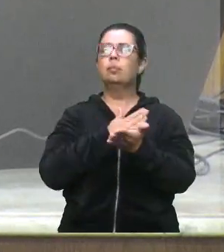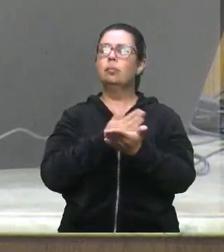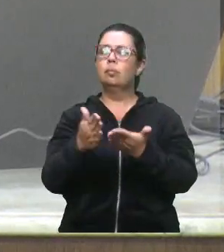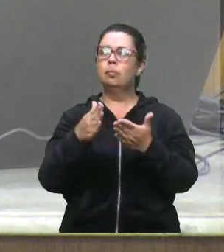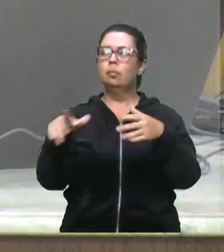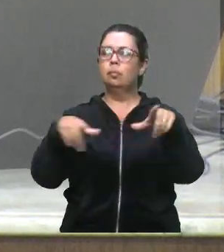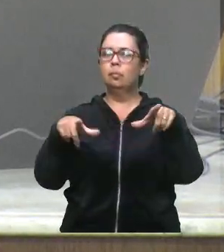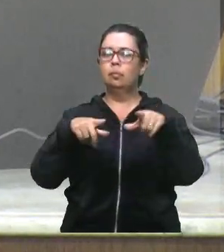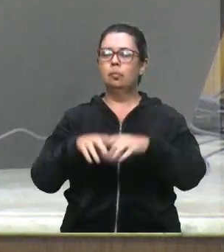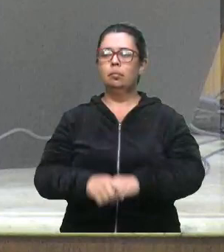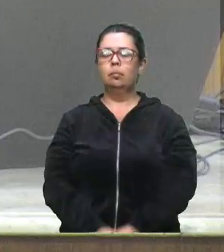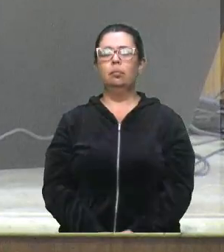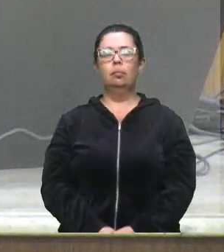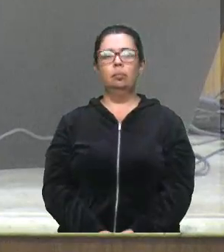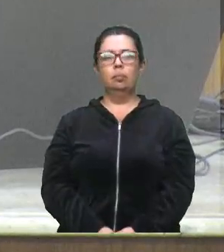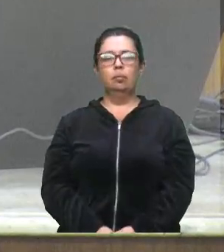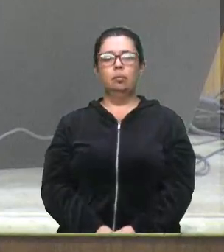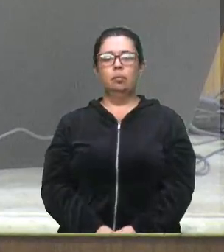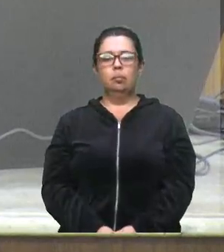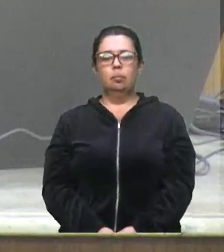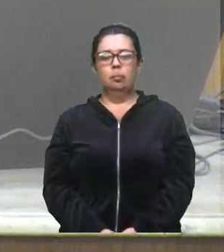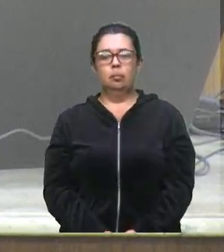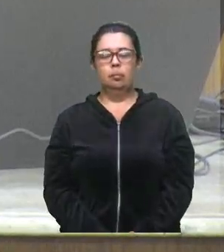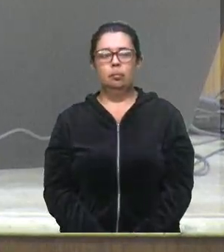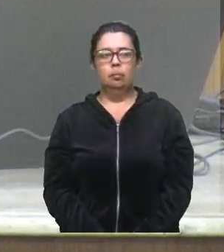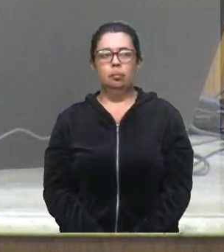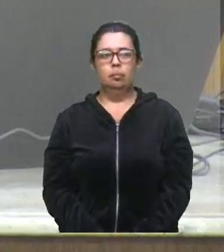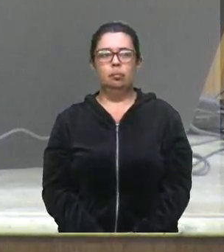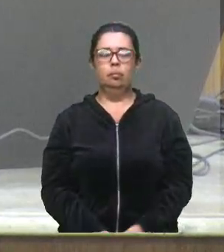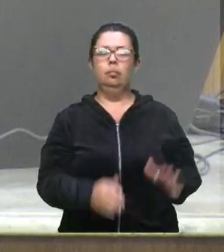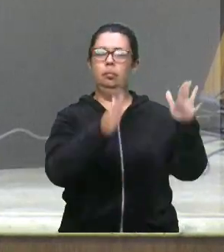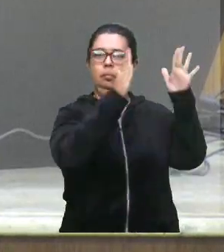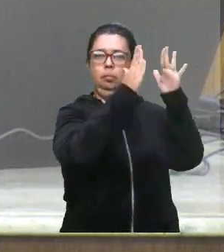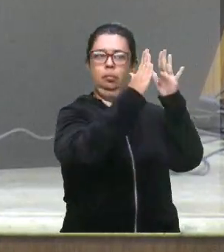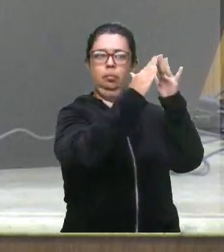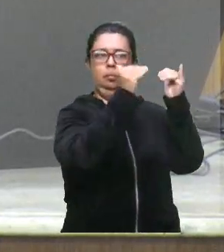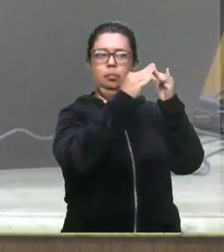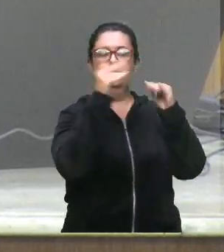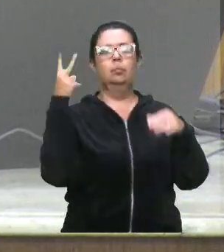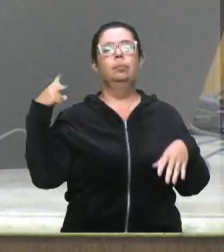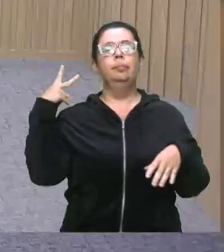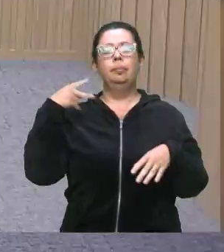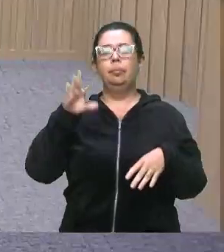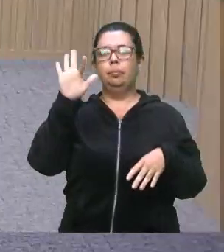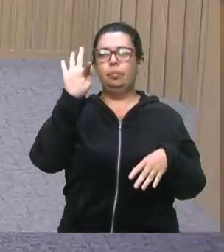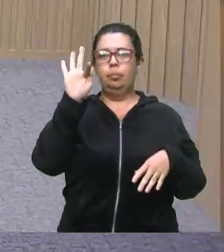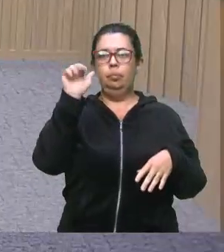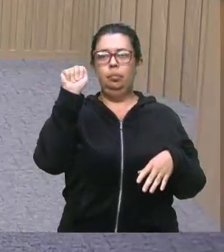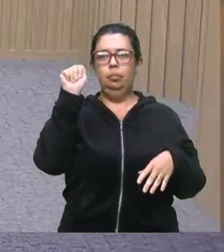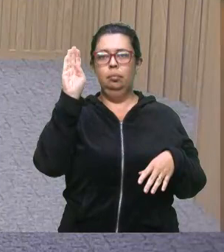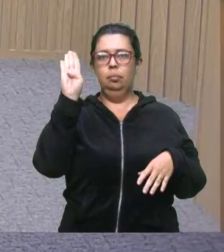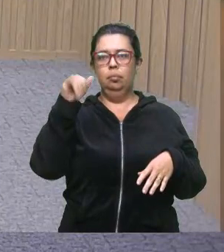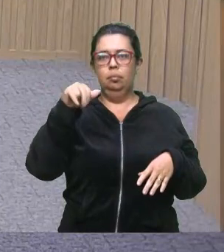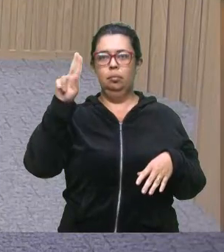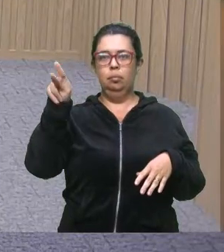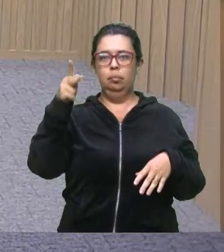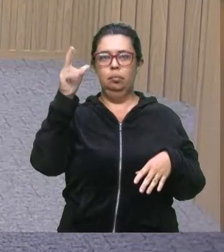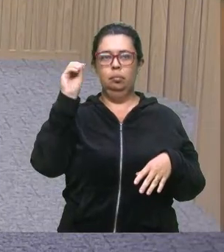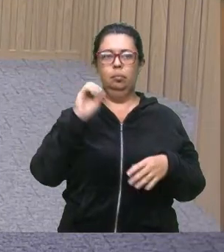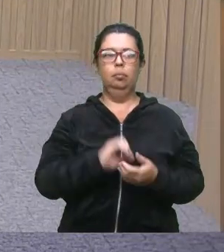Assis iniciam seus trabalhos. Determino ao nobre vereador Fabinho, do Alerta